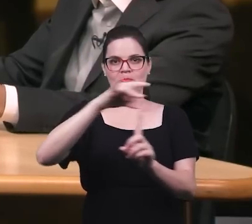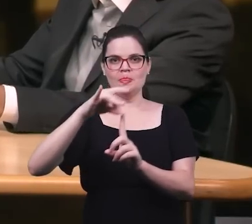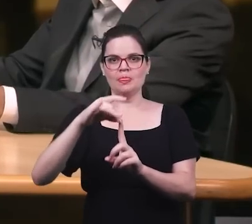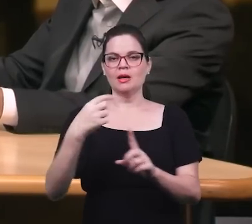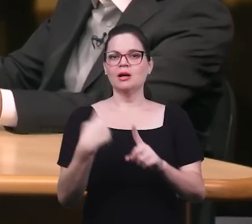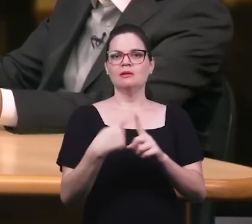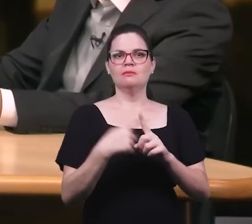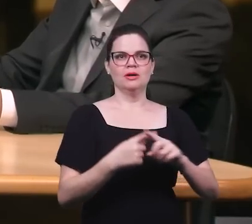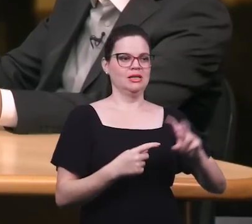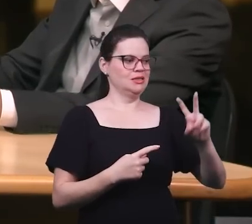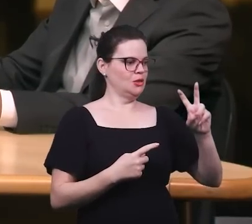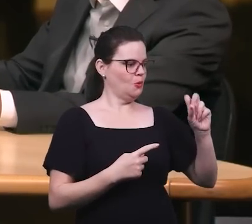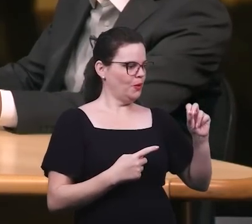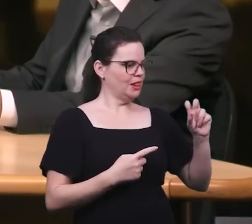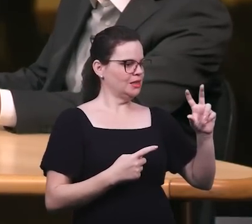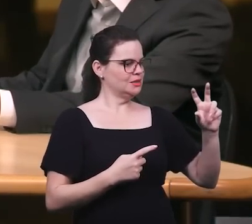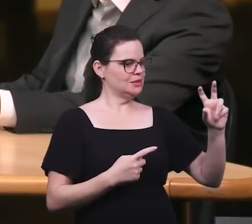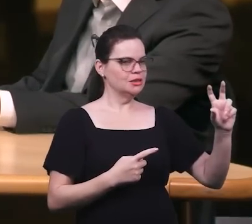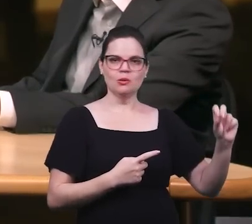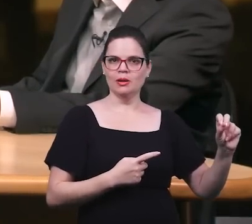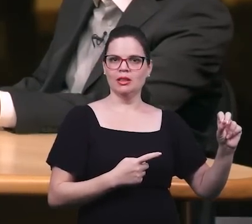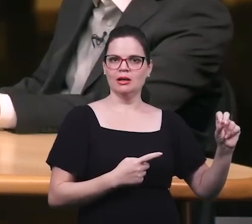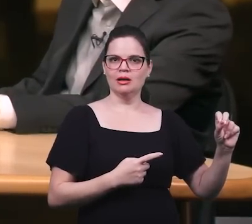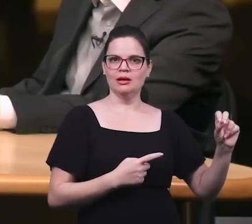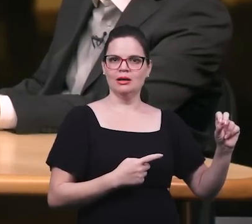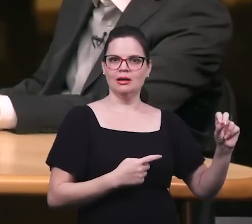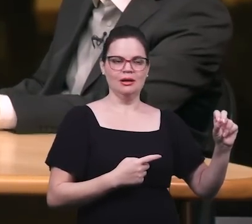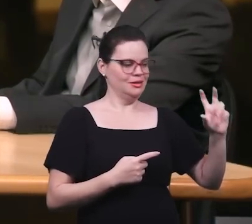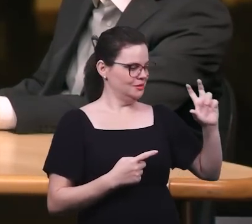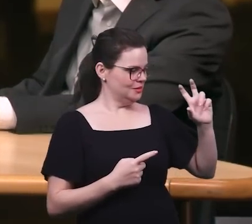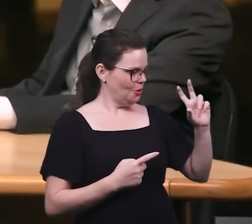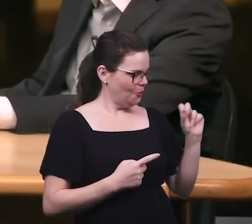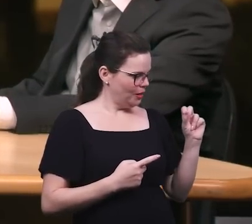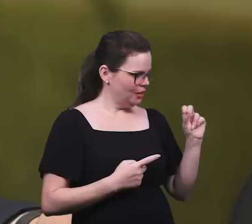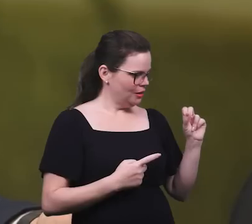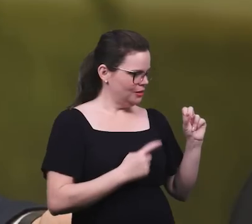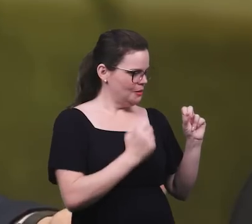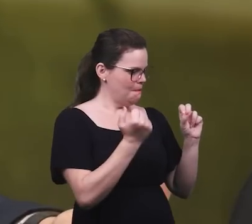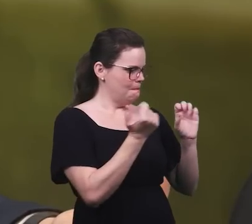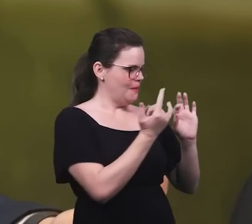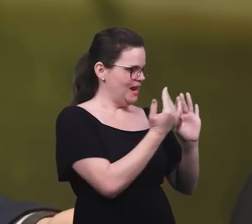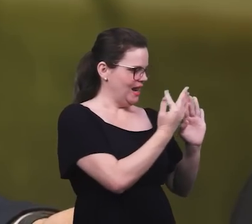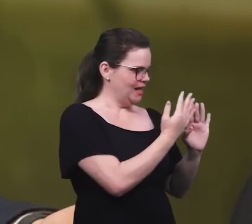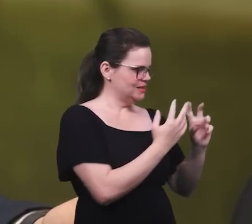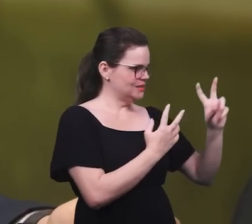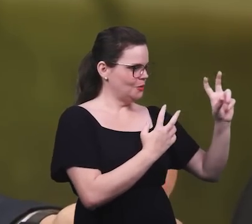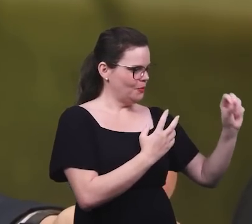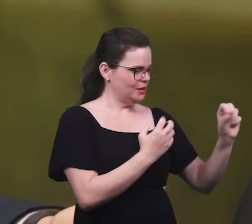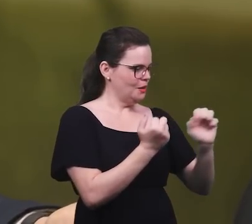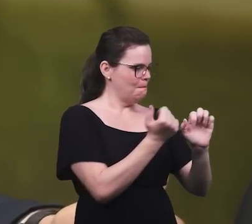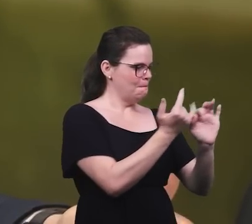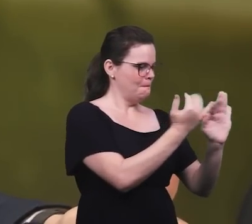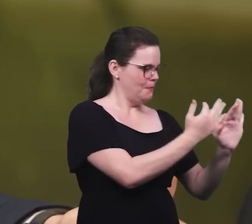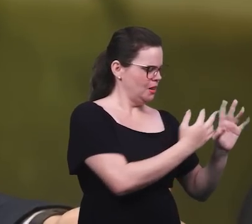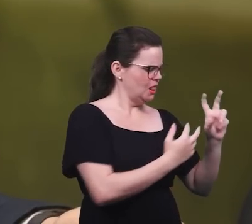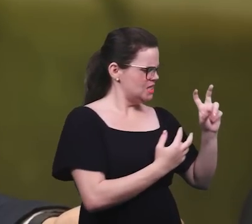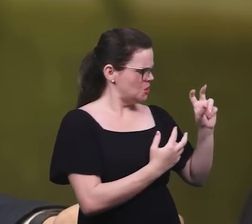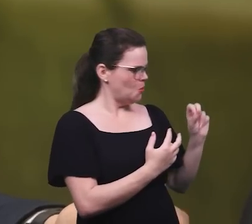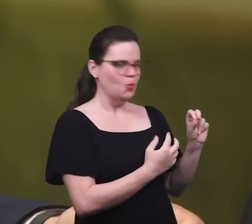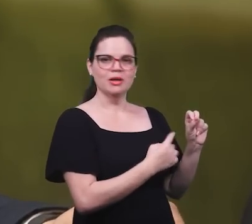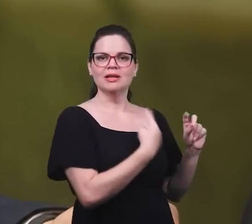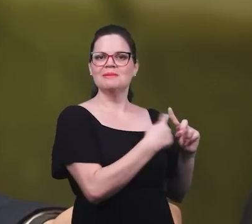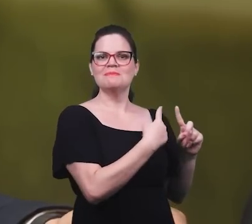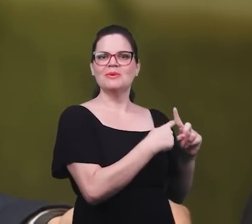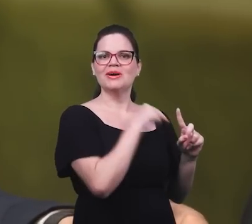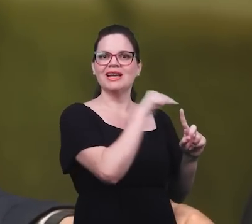do passado ele é vivo hoje na vida Glória da a igreja Deus. fiel. Muito bom. Então a igreja hoje, nós temos ouvido tanto, né, que o cristianismo hoje, o problema é que ele se